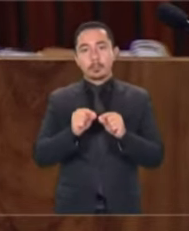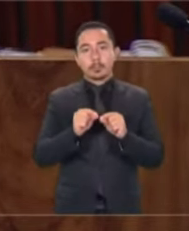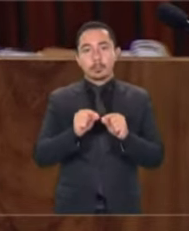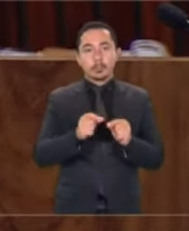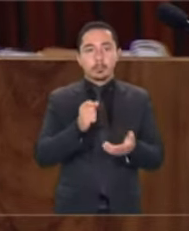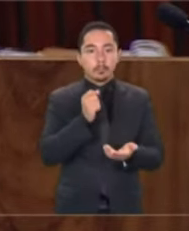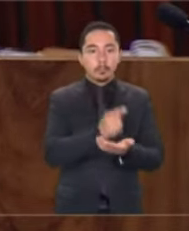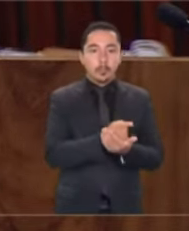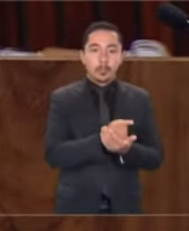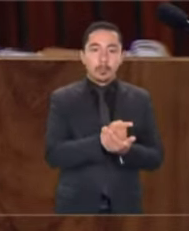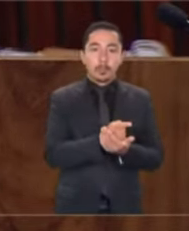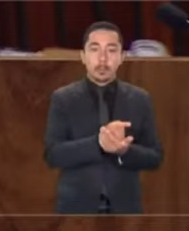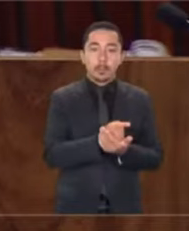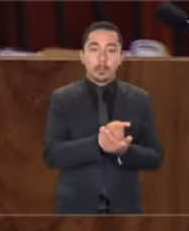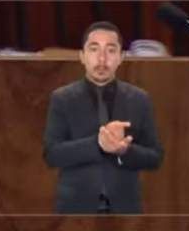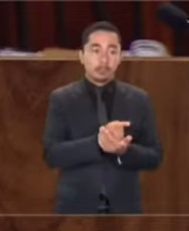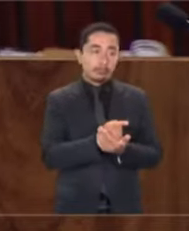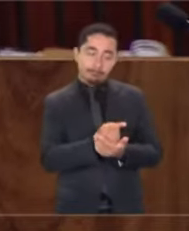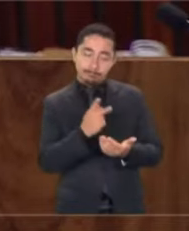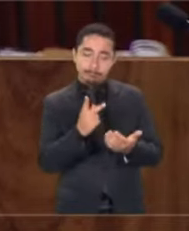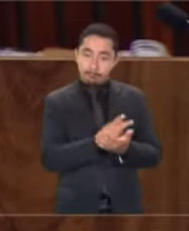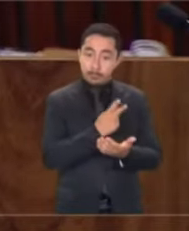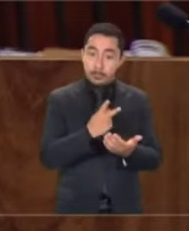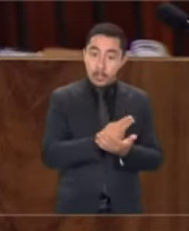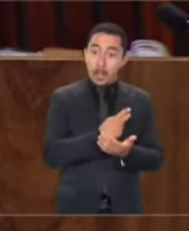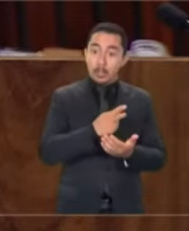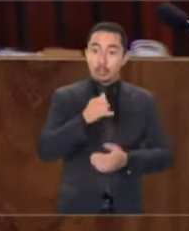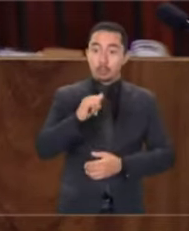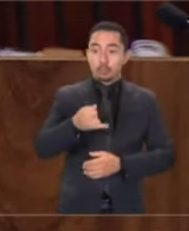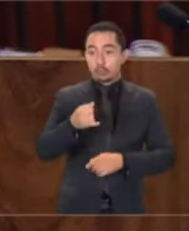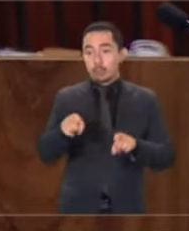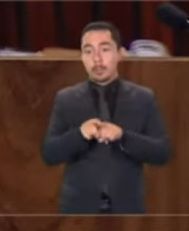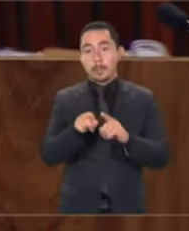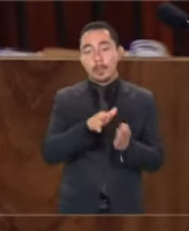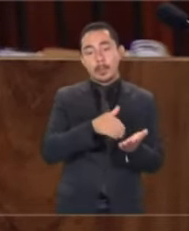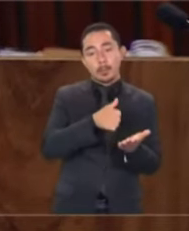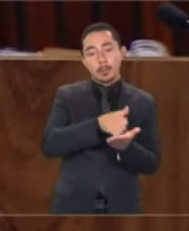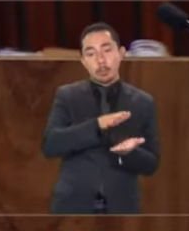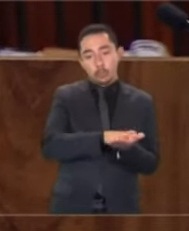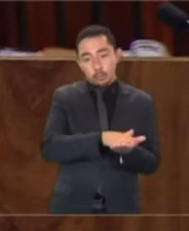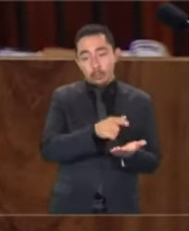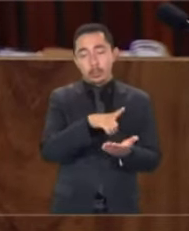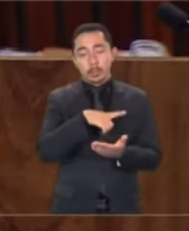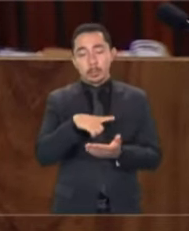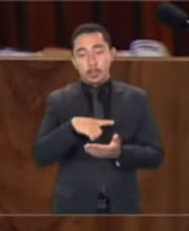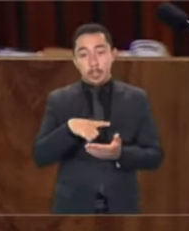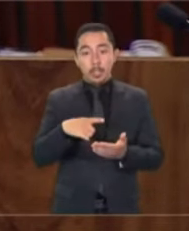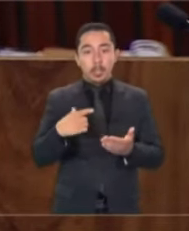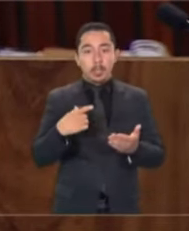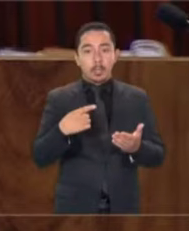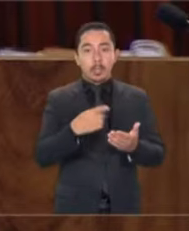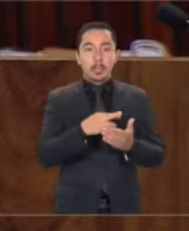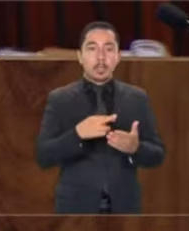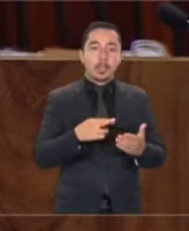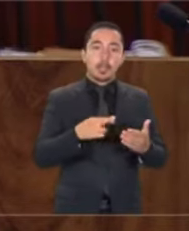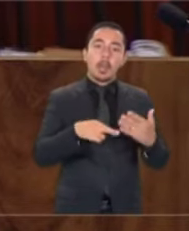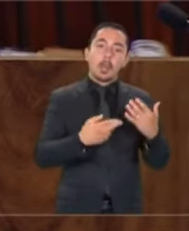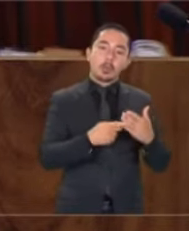o pagamento indevido de juros e multa com recursos do fundo partidário no valor